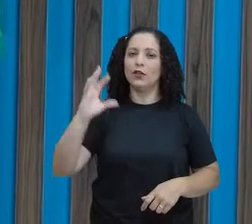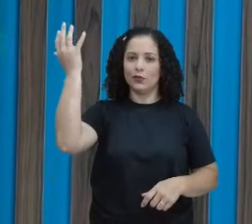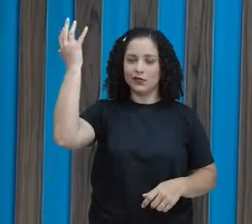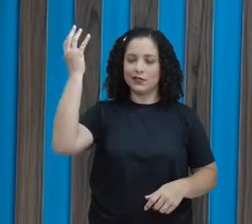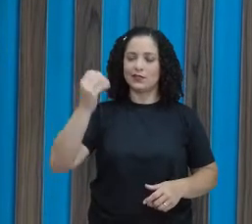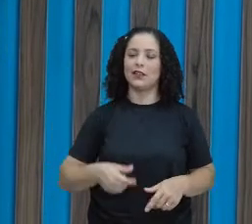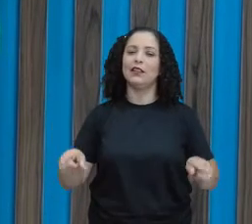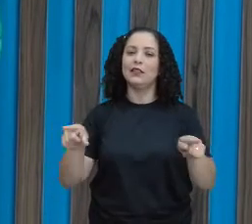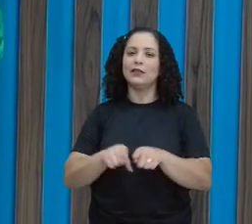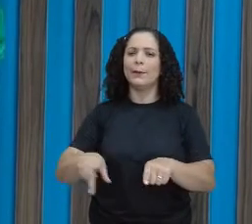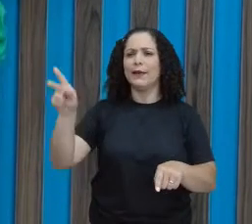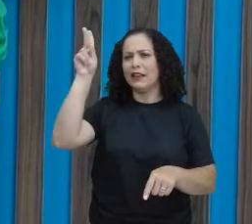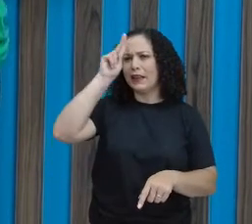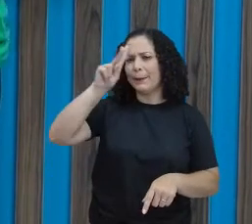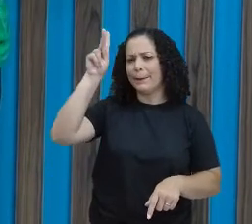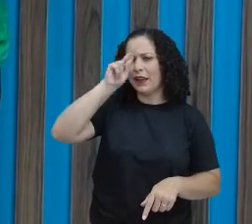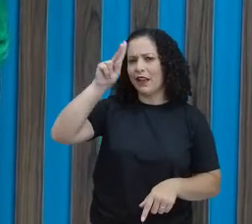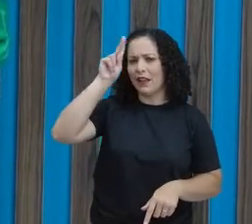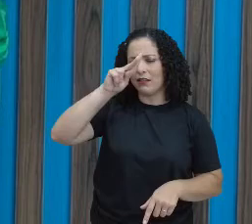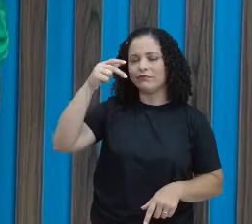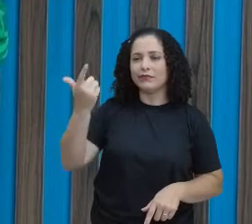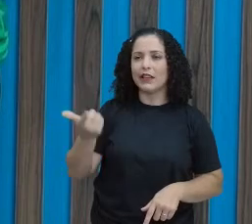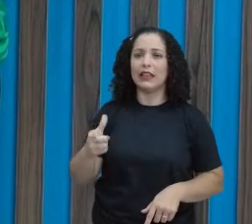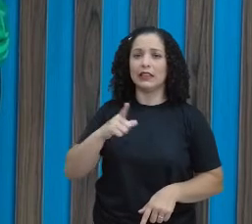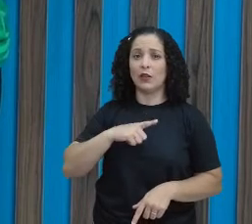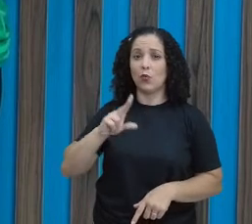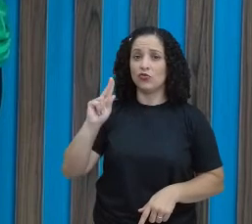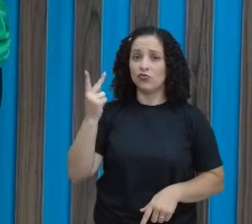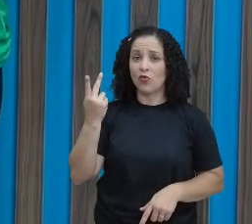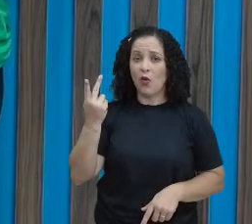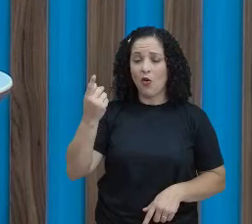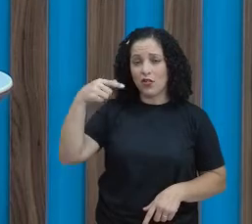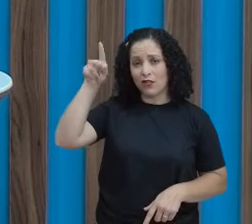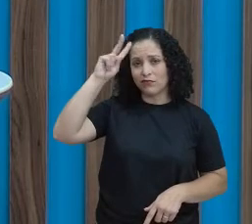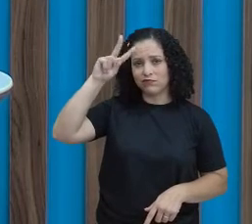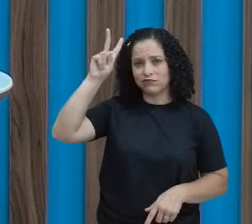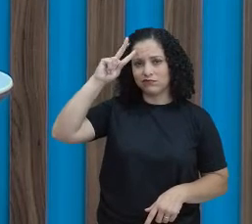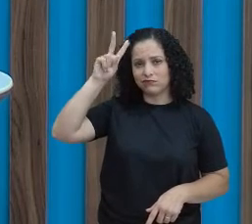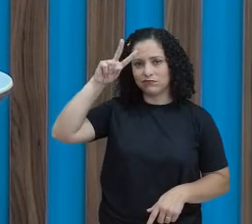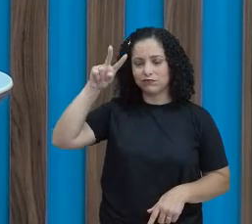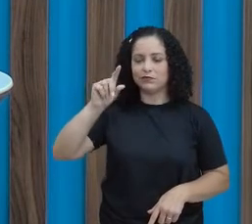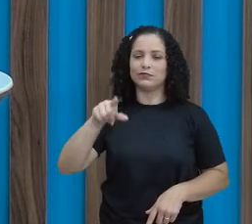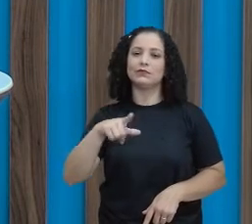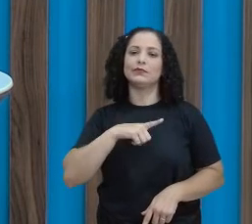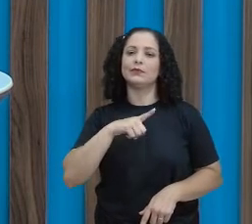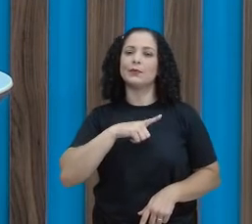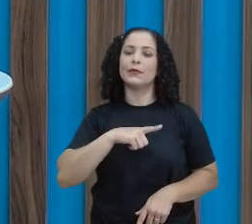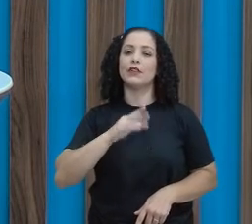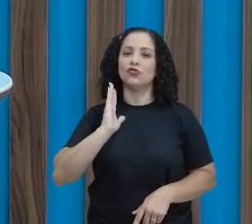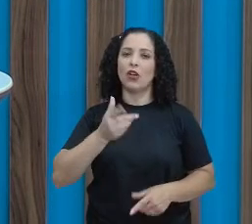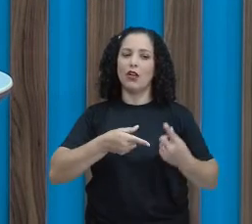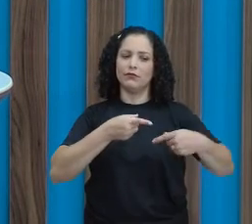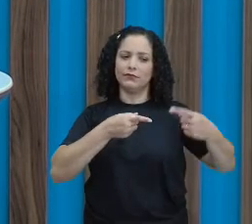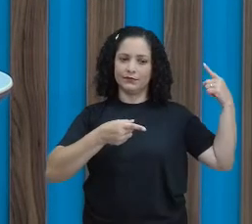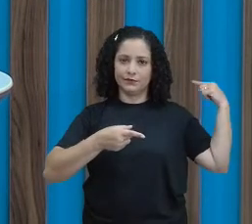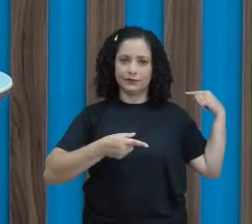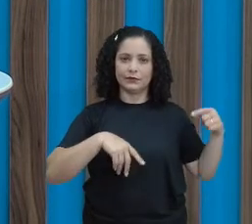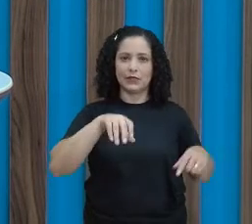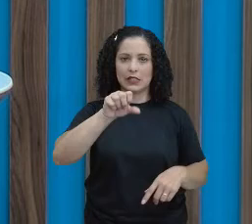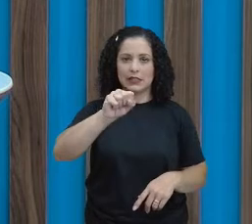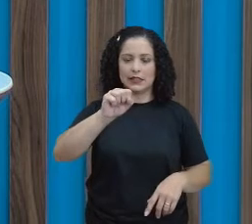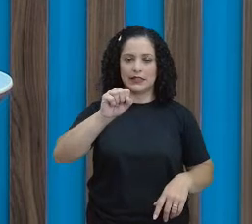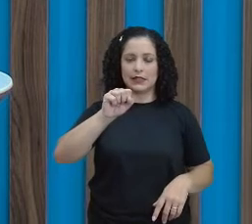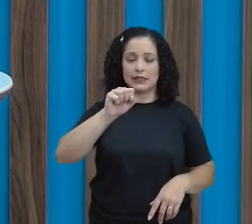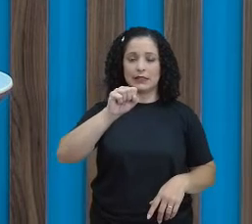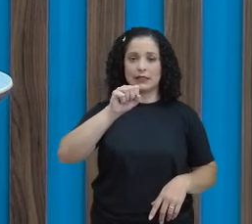isso me lembra aquela história lá do Césio 137, né, professora? Pois é. Lembra, gente, que nós contamos aqui a história do Césio,